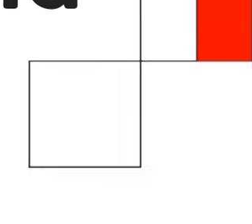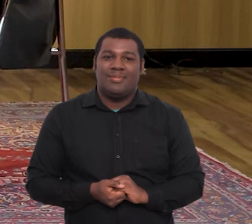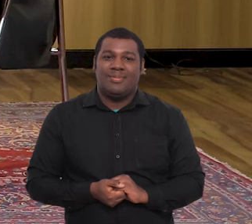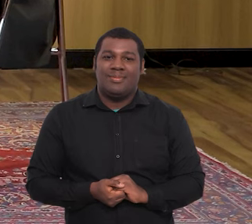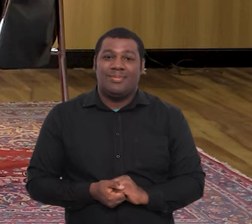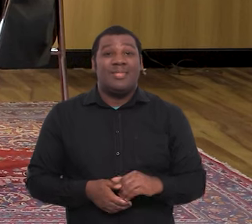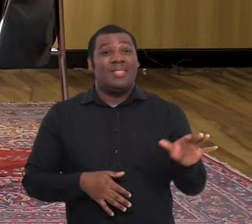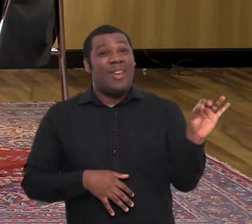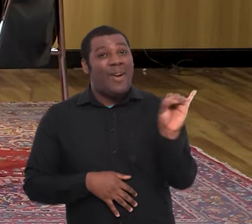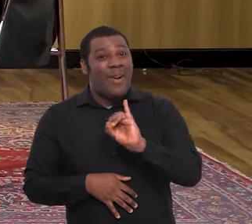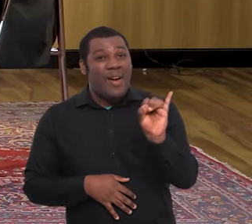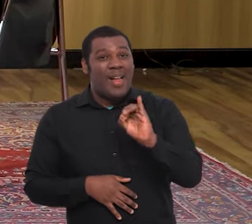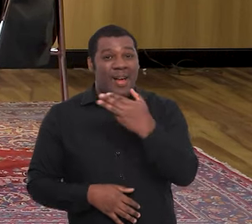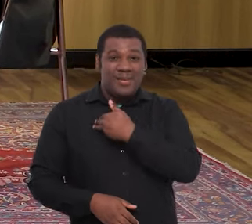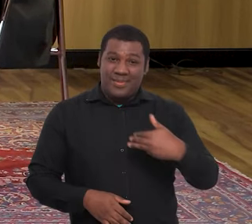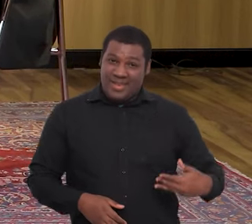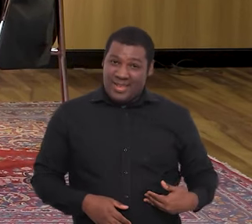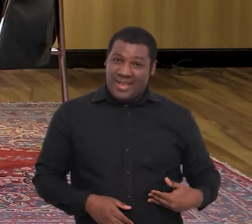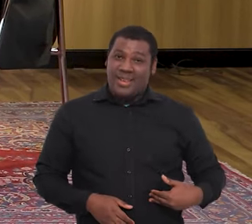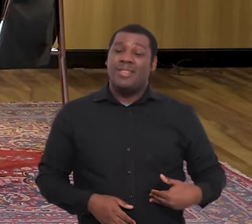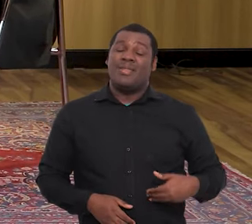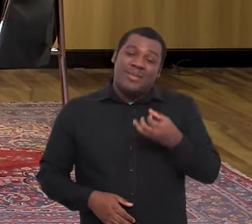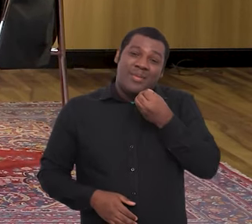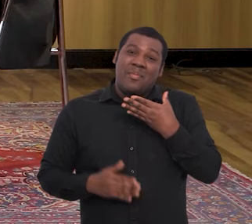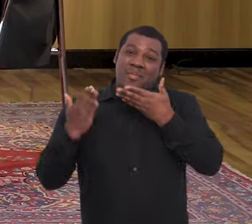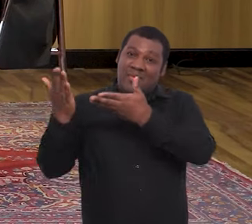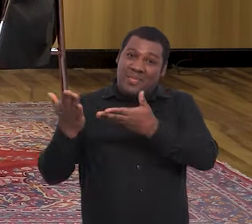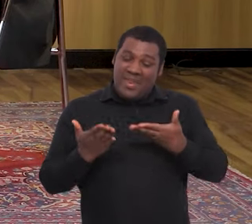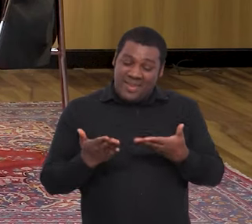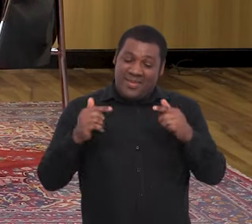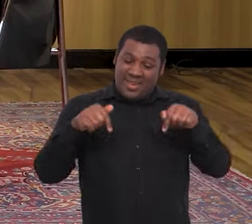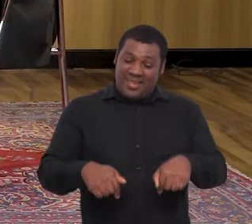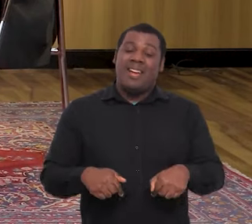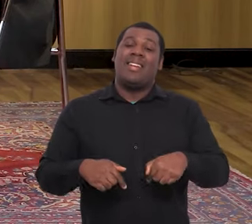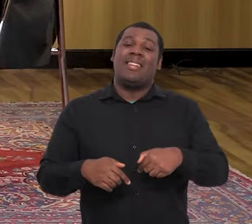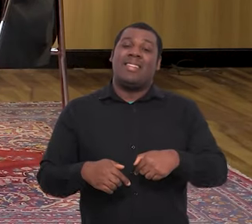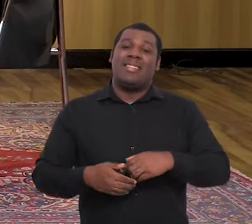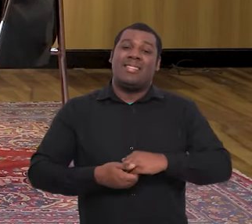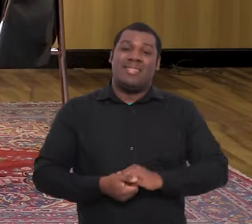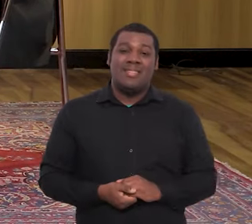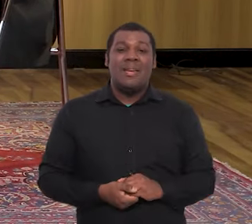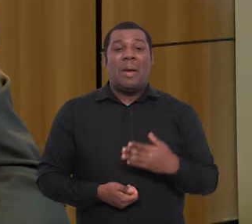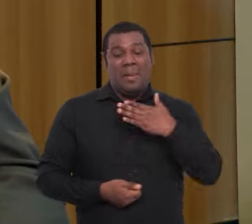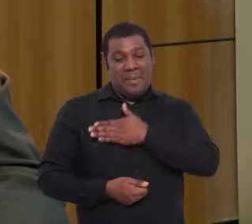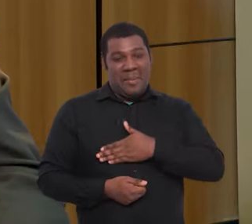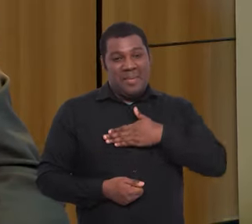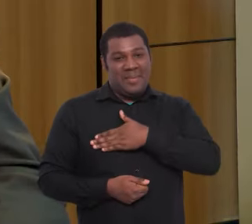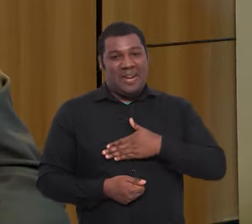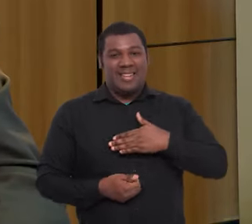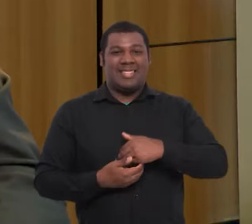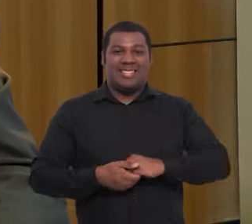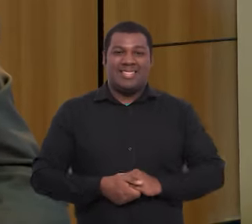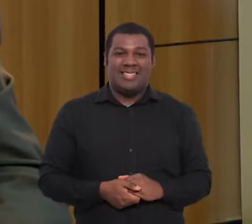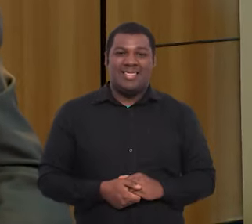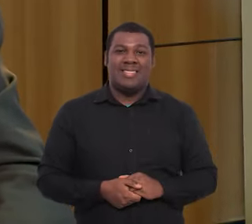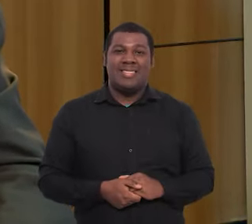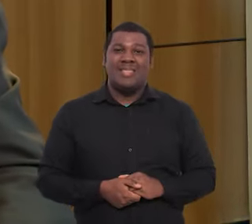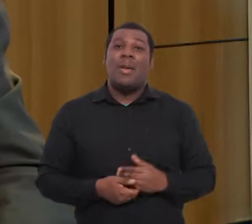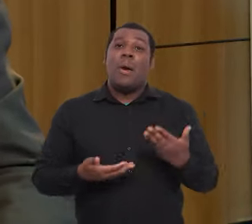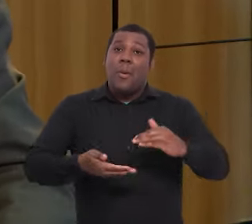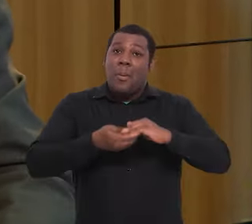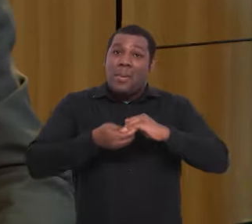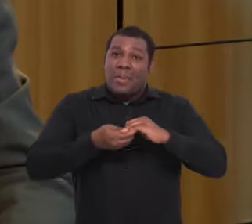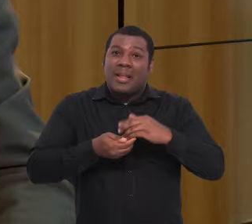destor Olá Ministro obrigada por nos receber por essa por essa conversa prazer enorme garci os